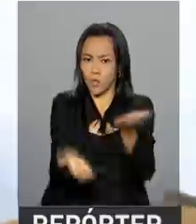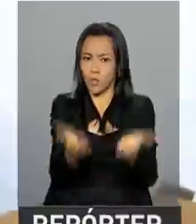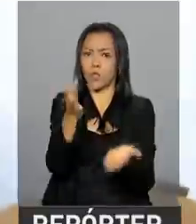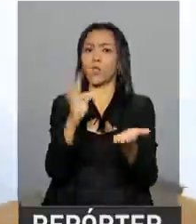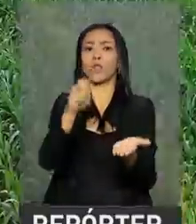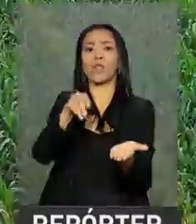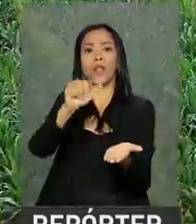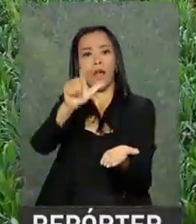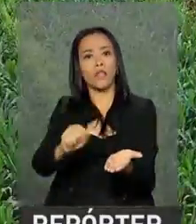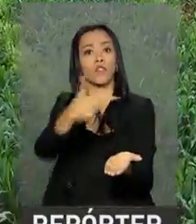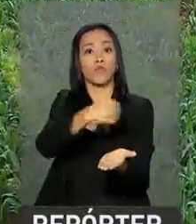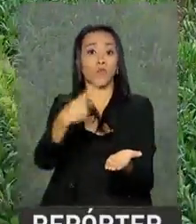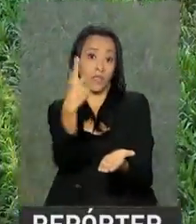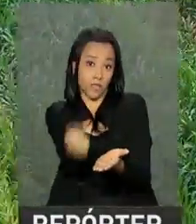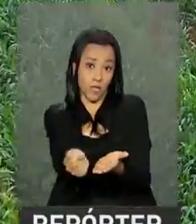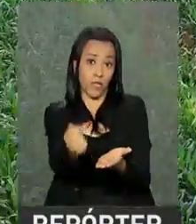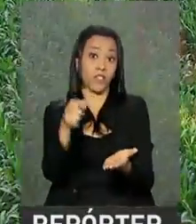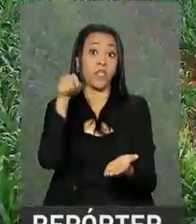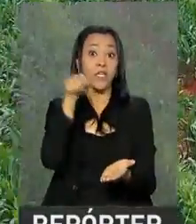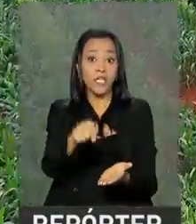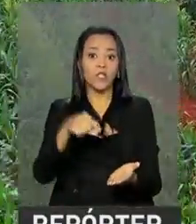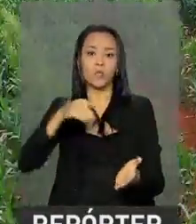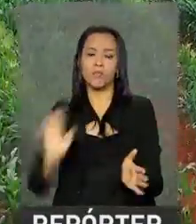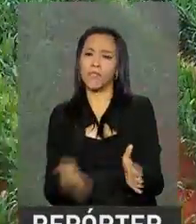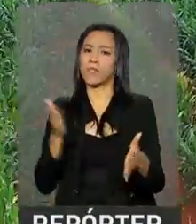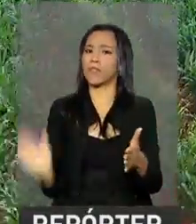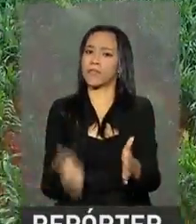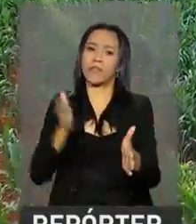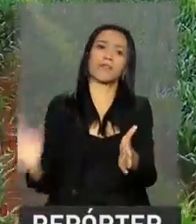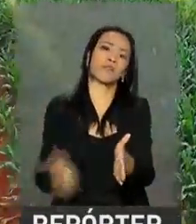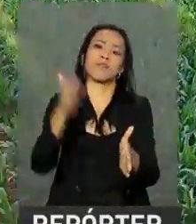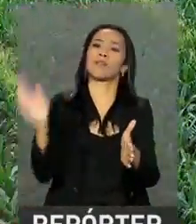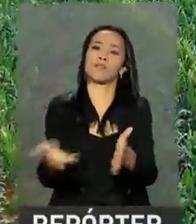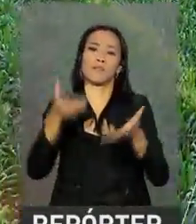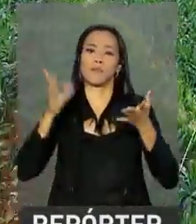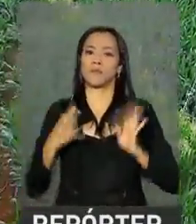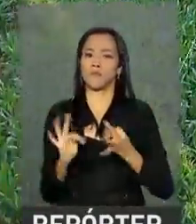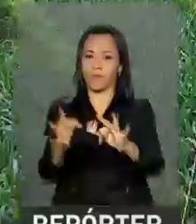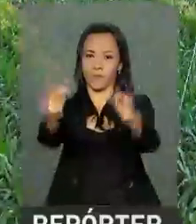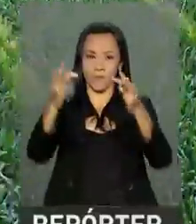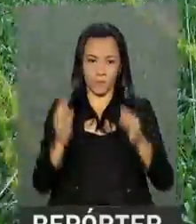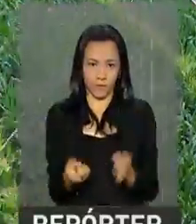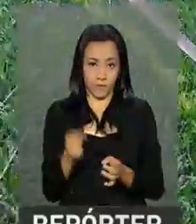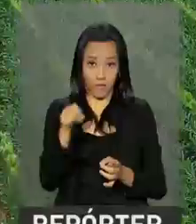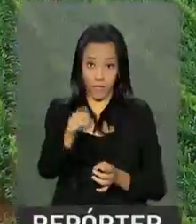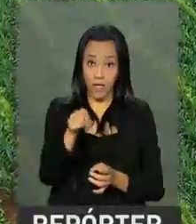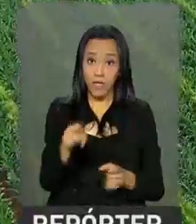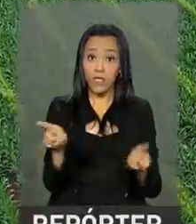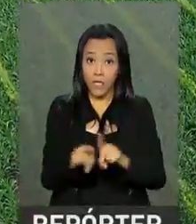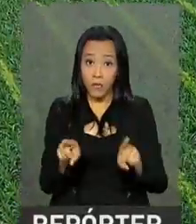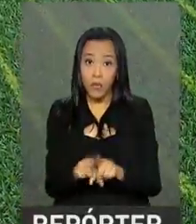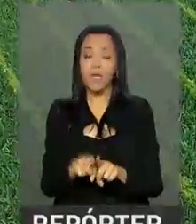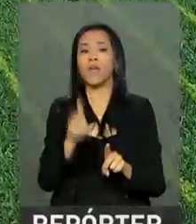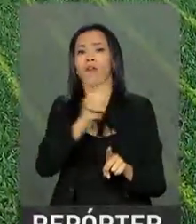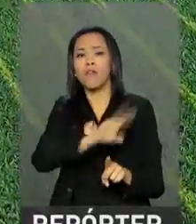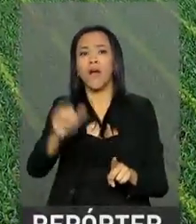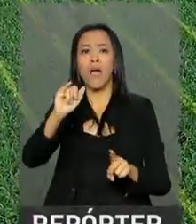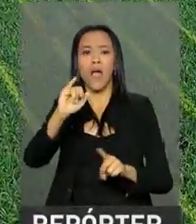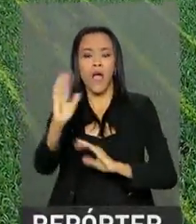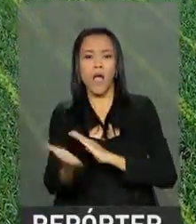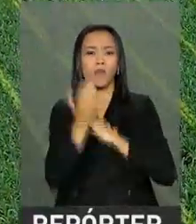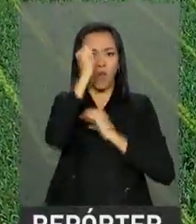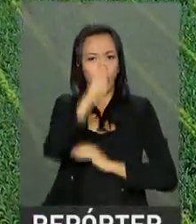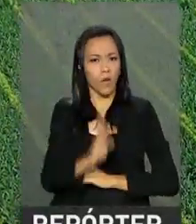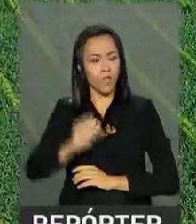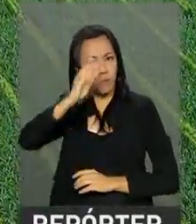2017 o aumento na produtividade com mais tecnologia e o clima favorável consolidam o Brasil